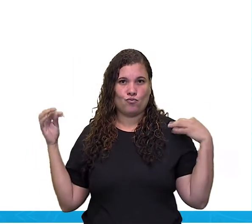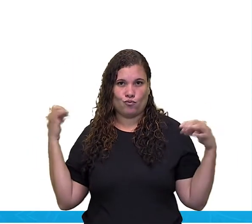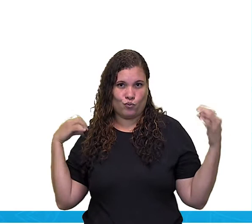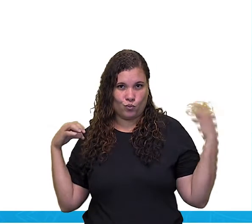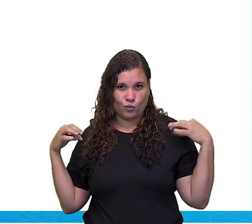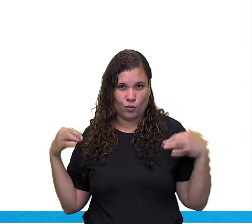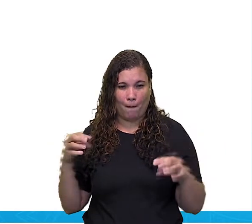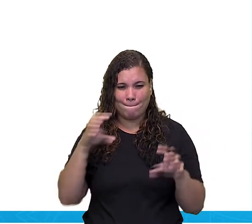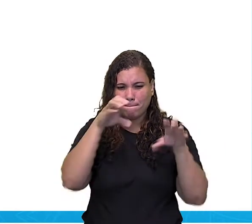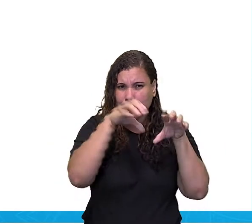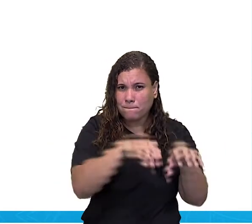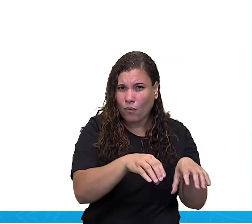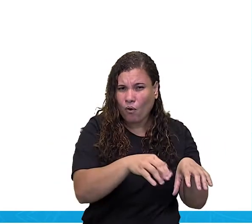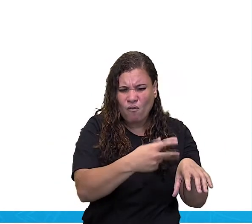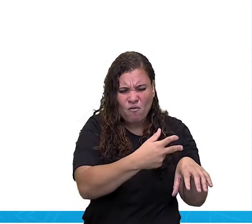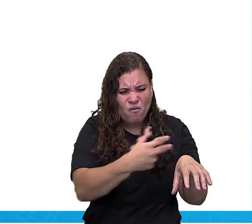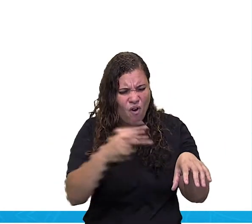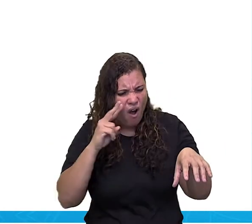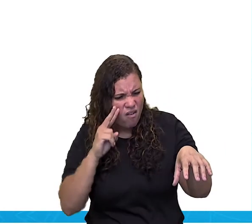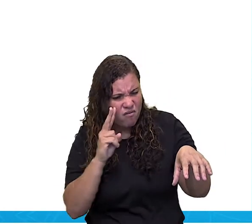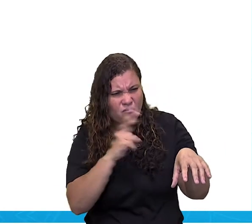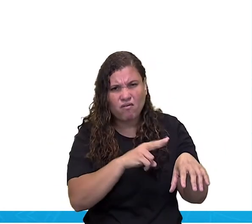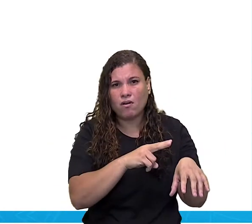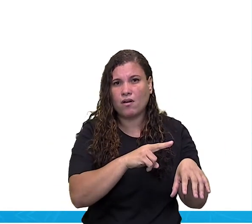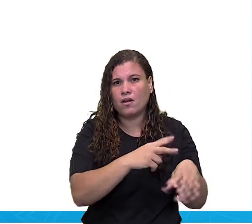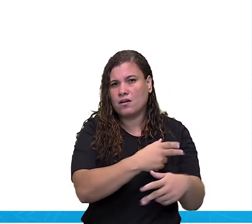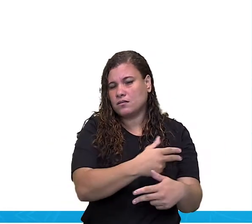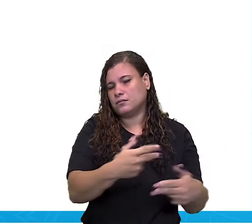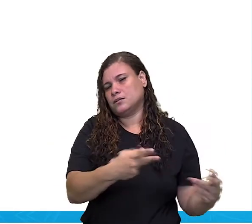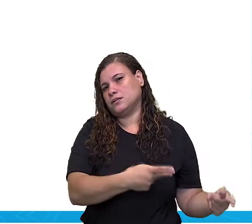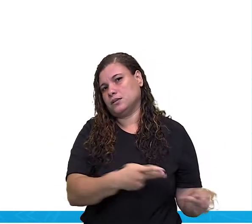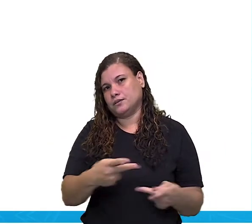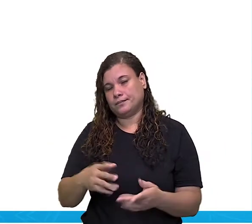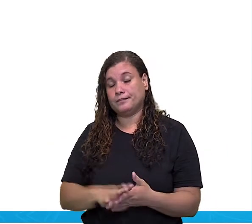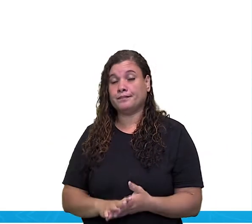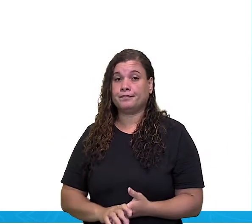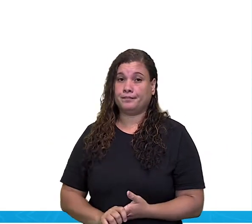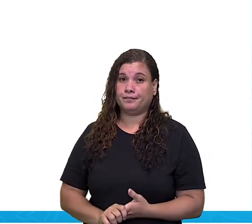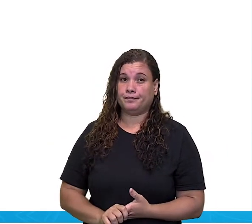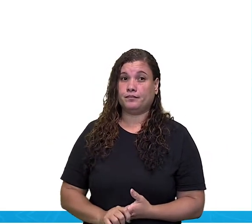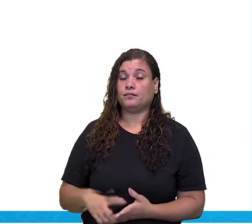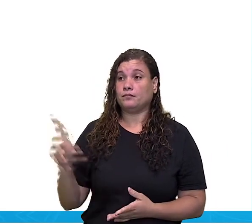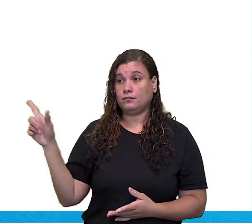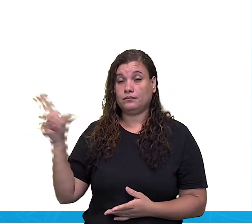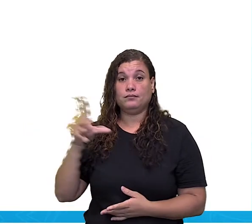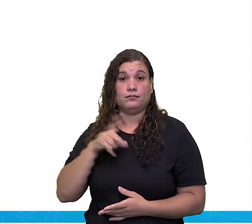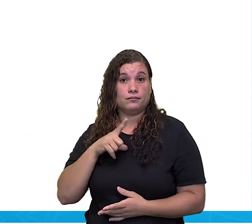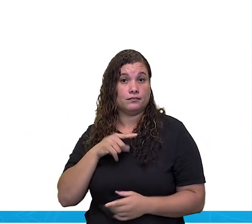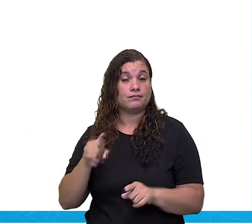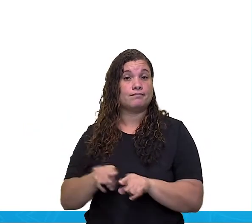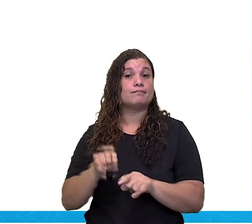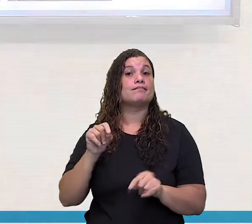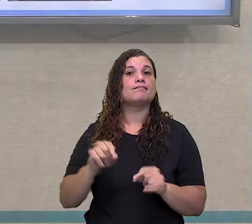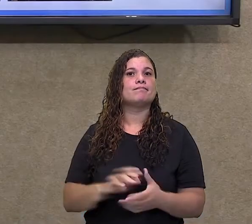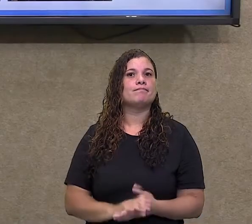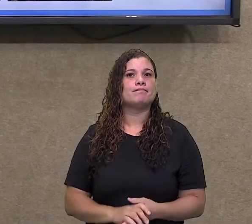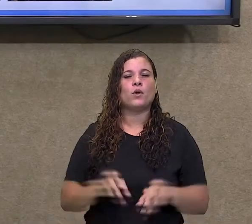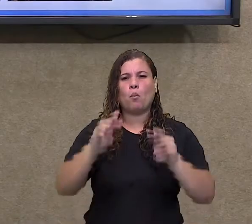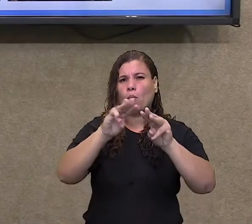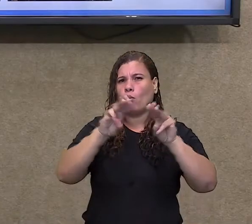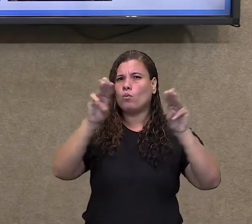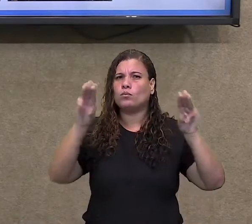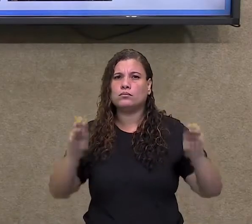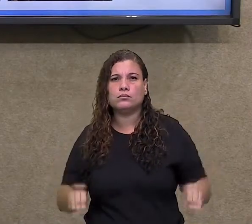Janeiro é muito paisagista. Também cultural, porque no Rio de Janeiro tem museu,